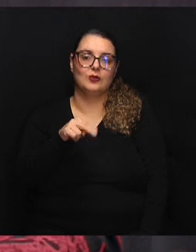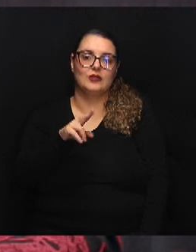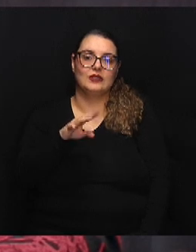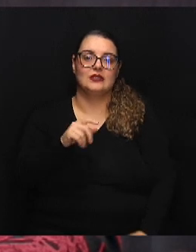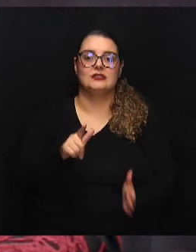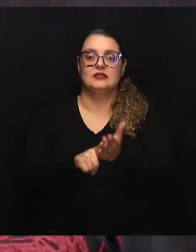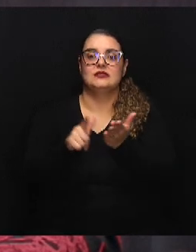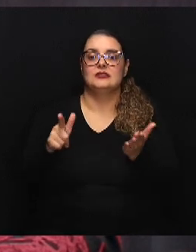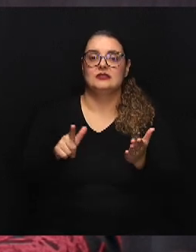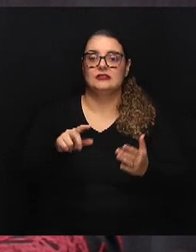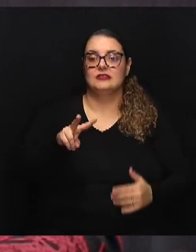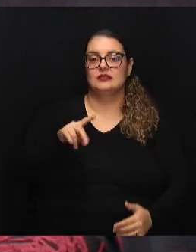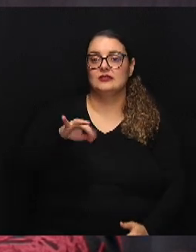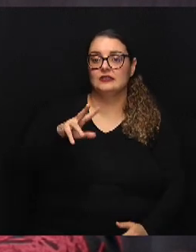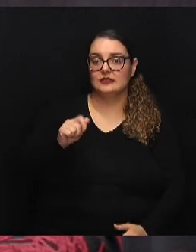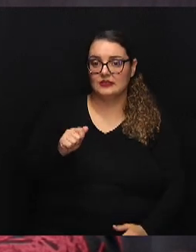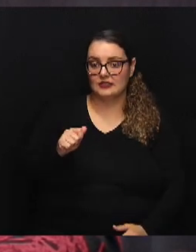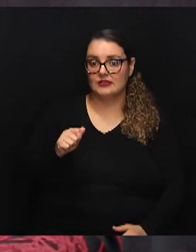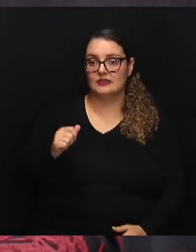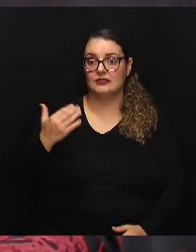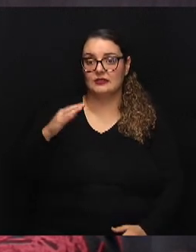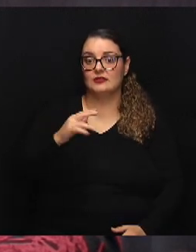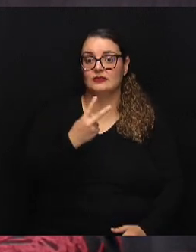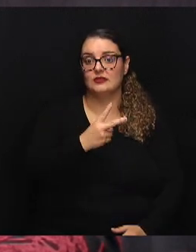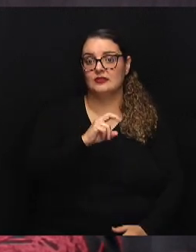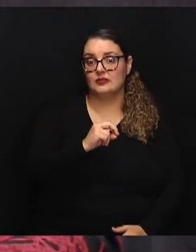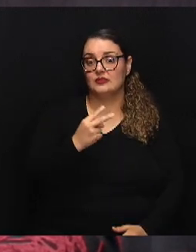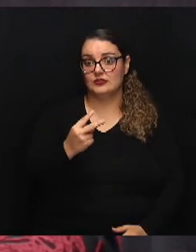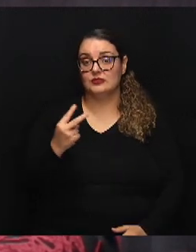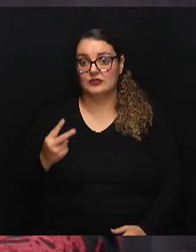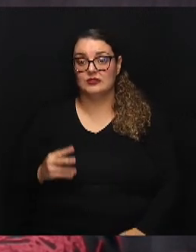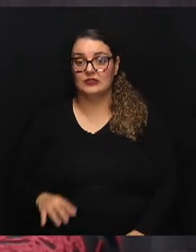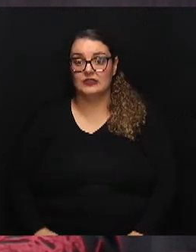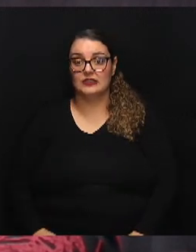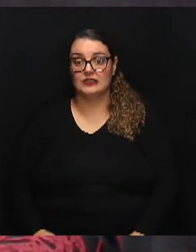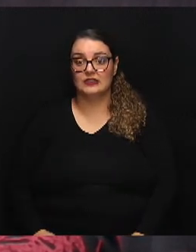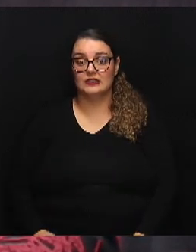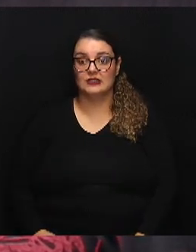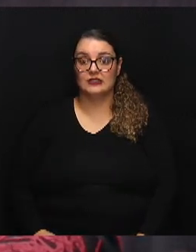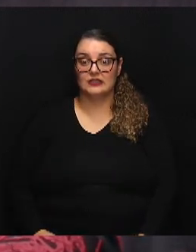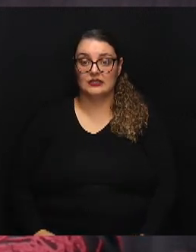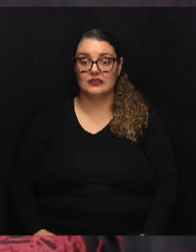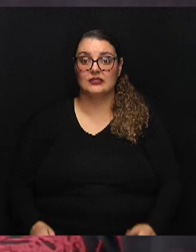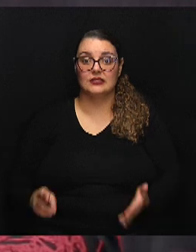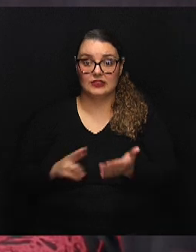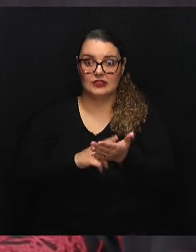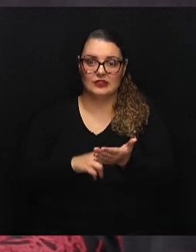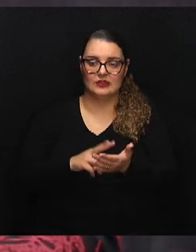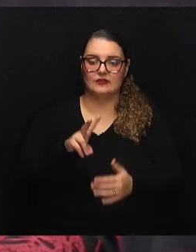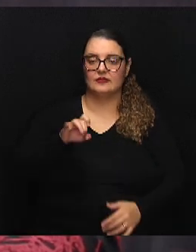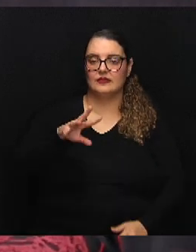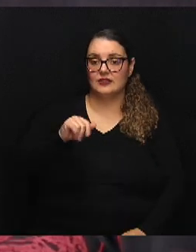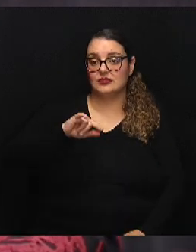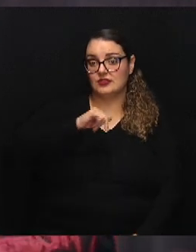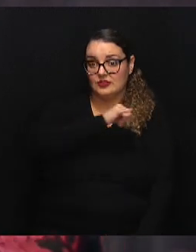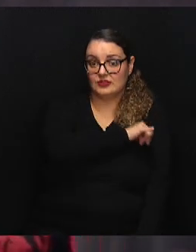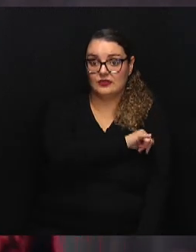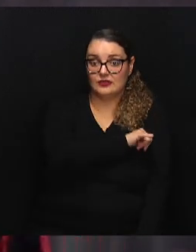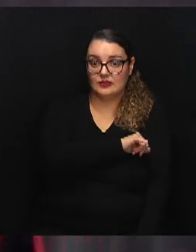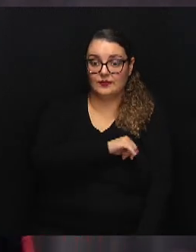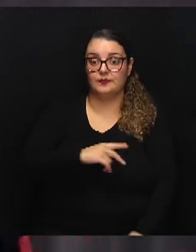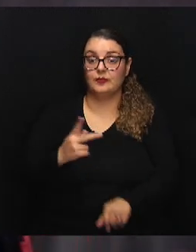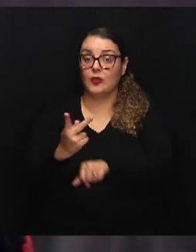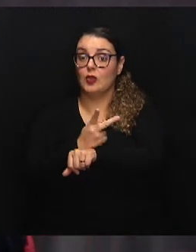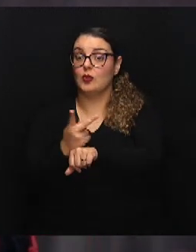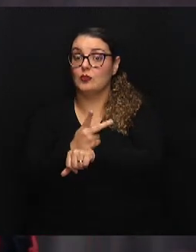da Veja, foi publicada em 2022, na revista Veja do Rio de Janeiro. Chama-se Procura-se